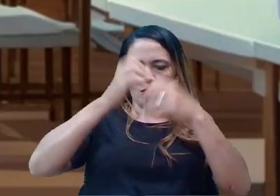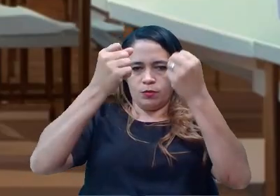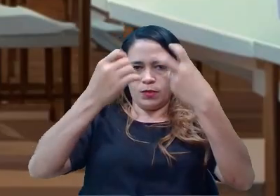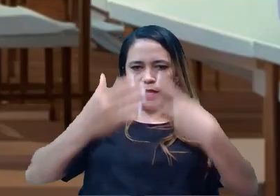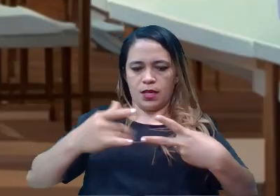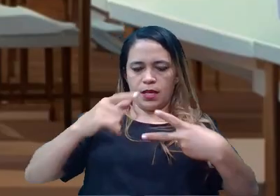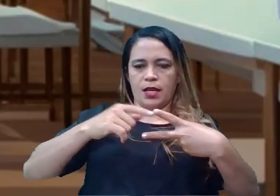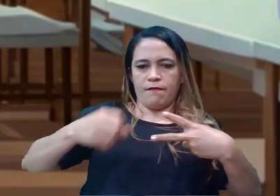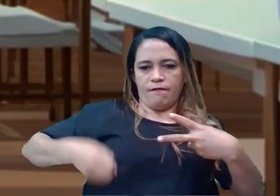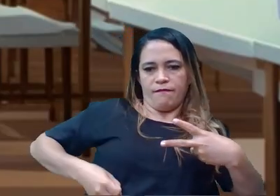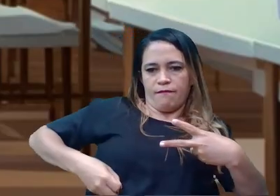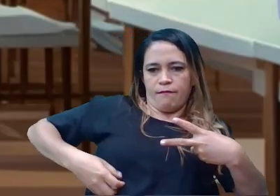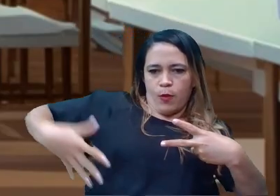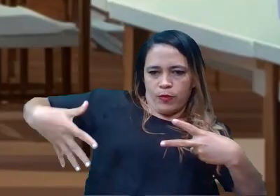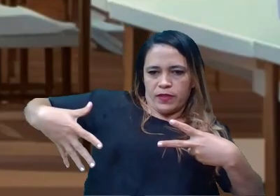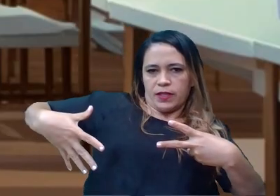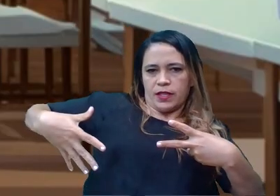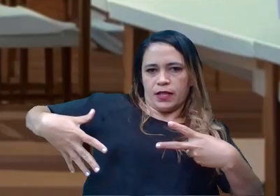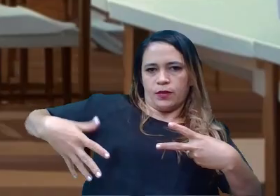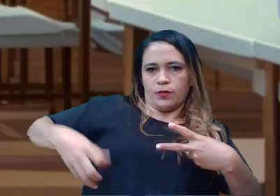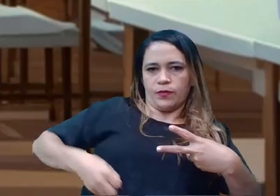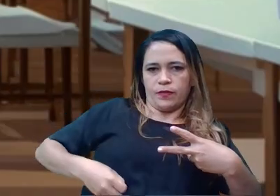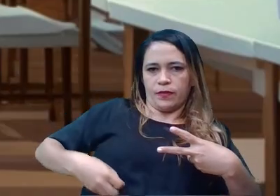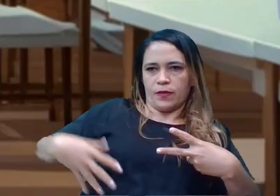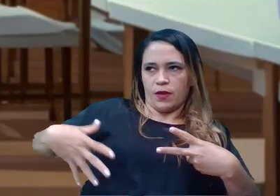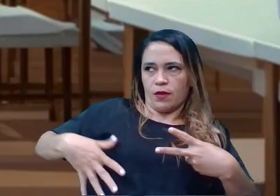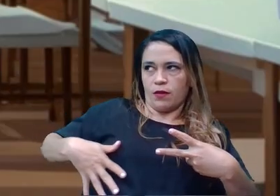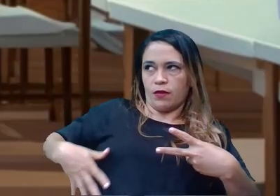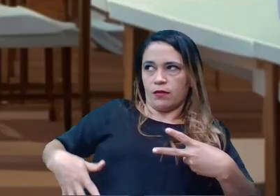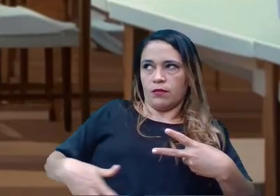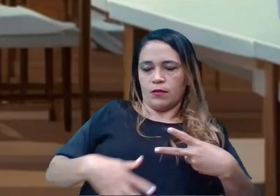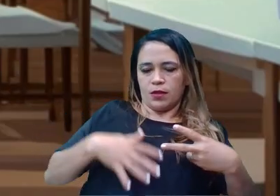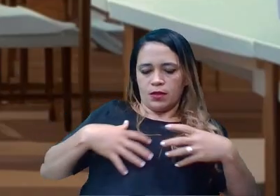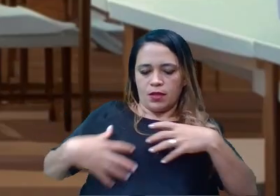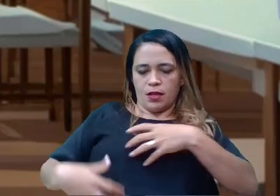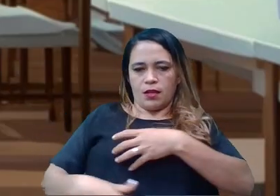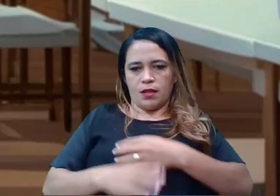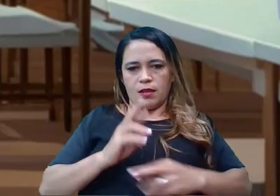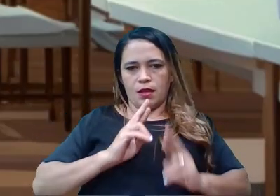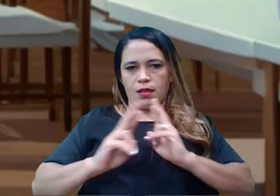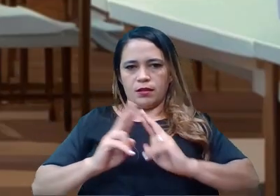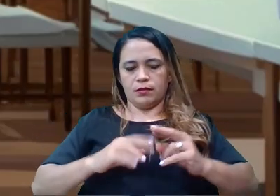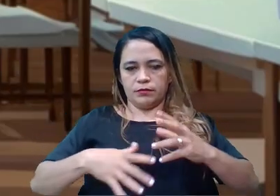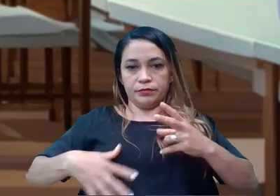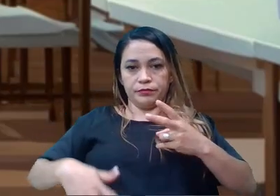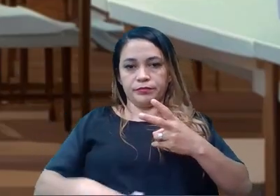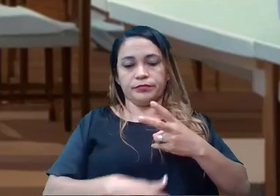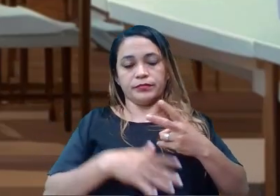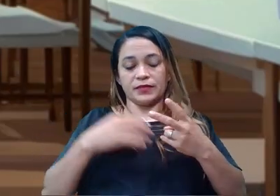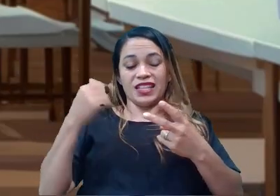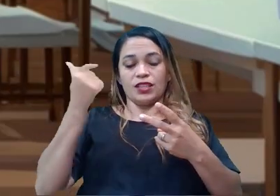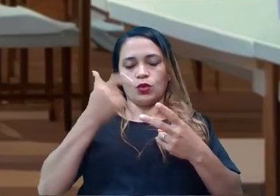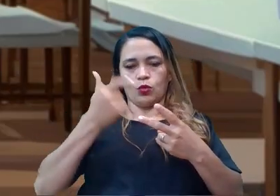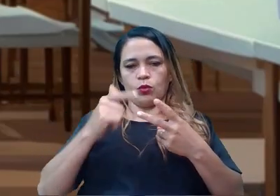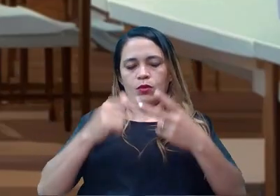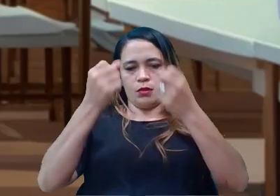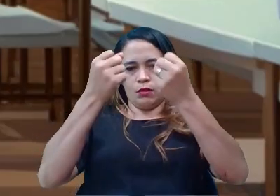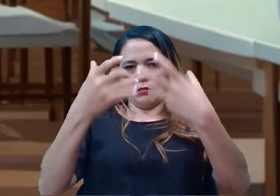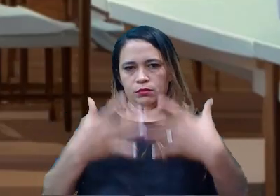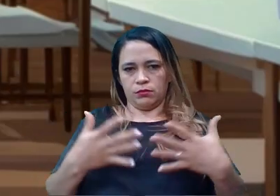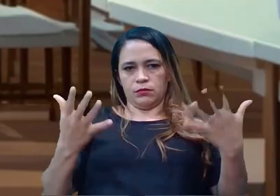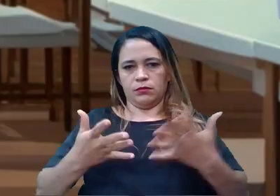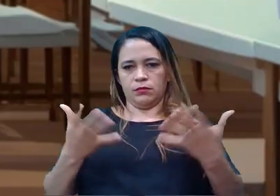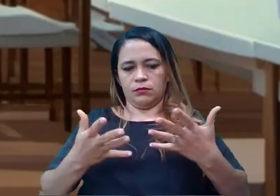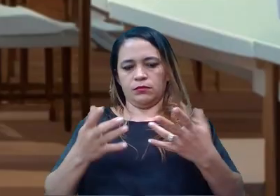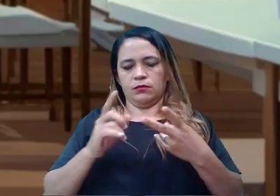a leishmaniose visceral, é aquela que está relacionada com o nosso sistema digestório. Essa segunda que eu vou te explicar aqui agora é